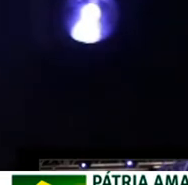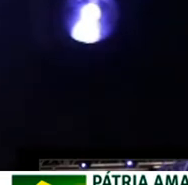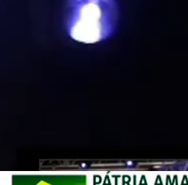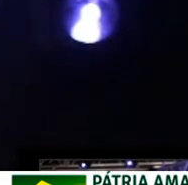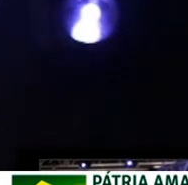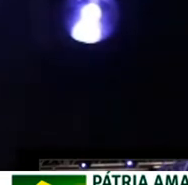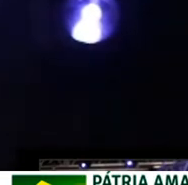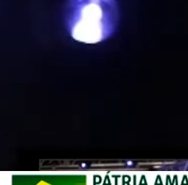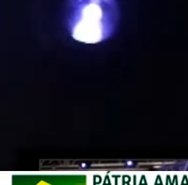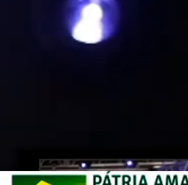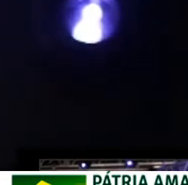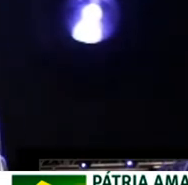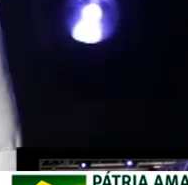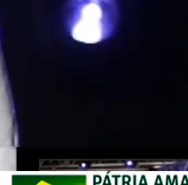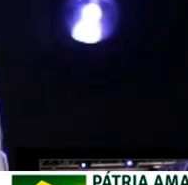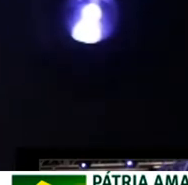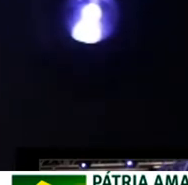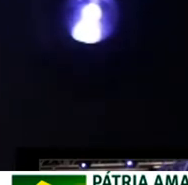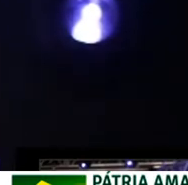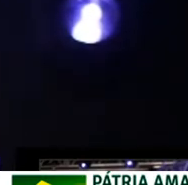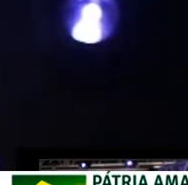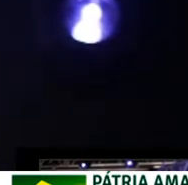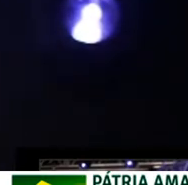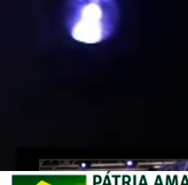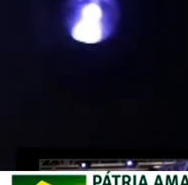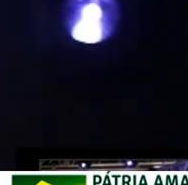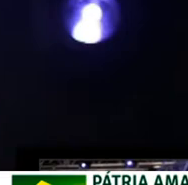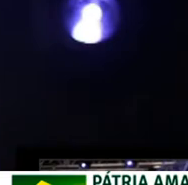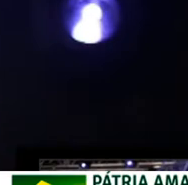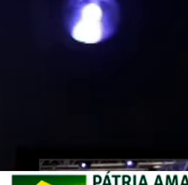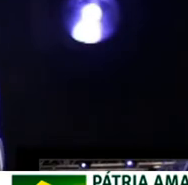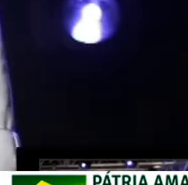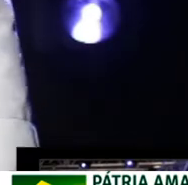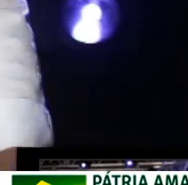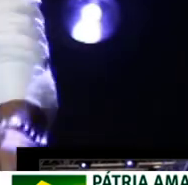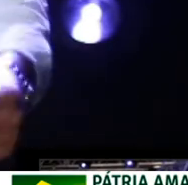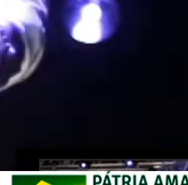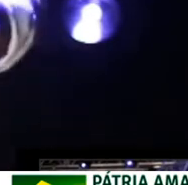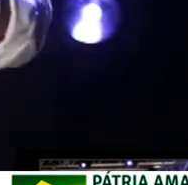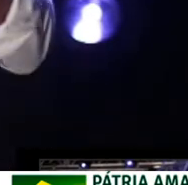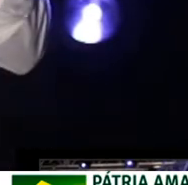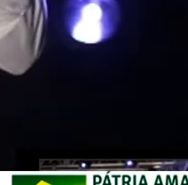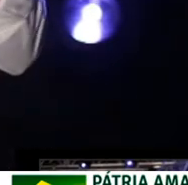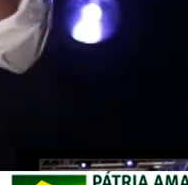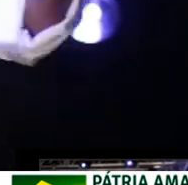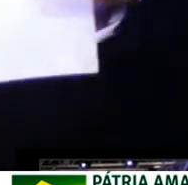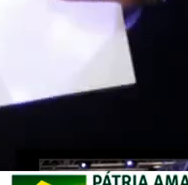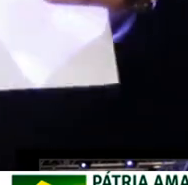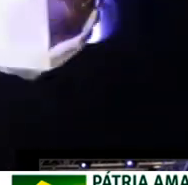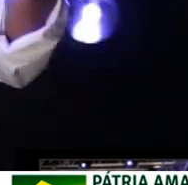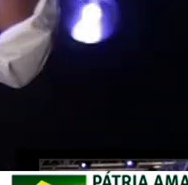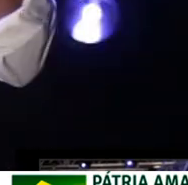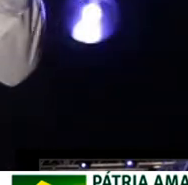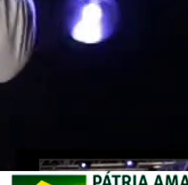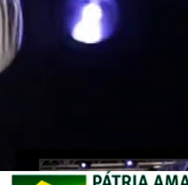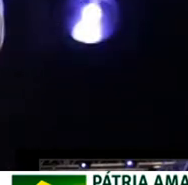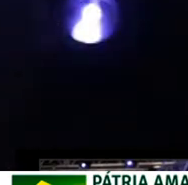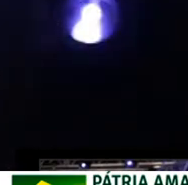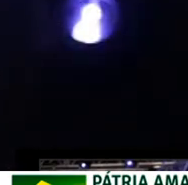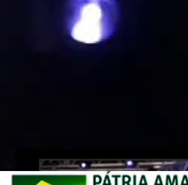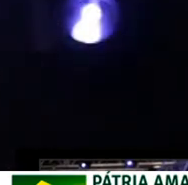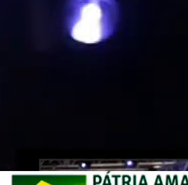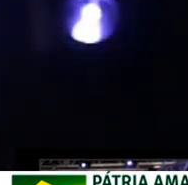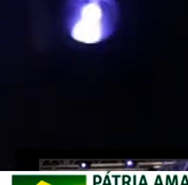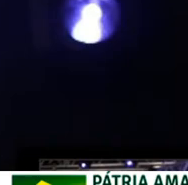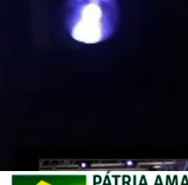14.017/2020, Lei do Auxílio Emergencial à Cultura. Vamos de mais música para você, vamos de mais sucesso por aqui. Eu já amei essa que você